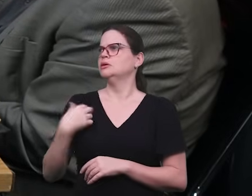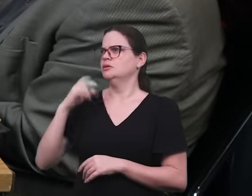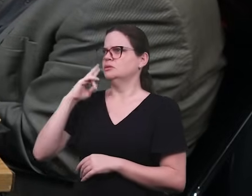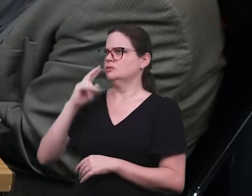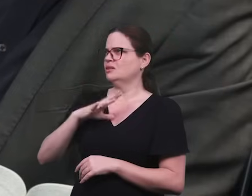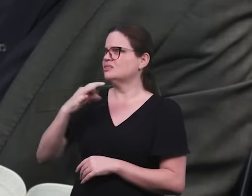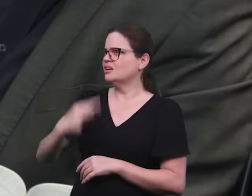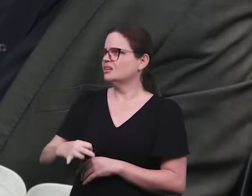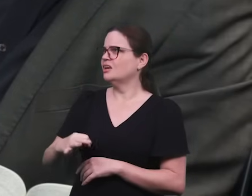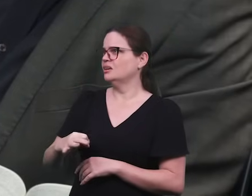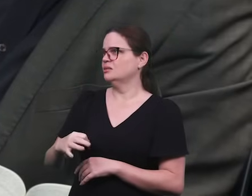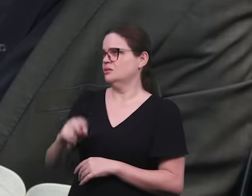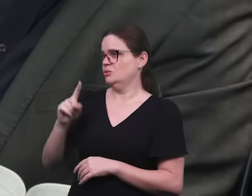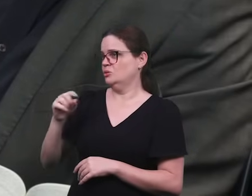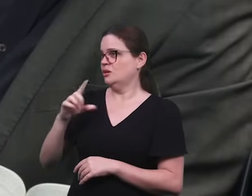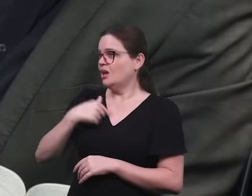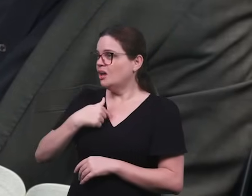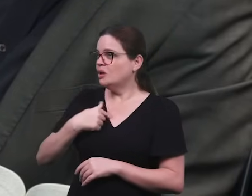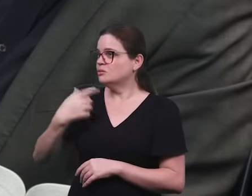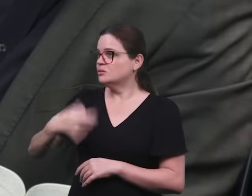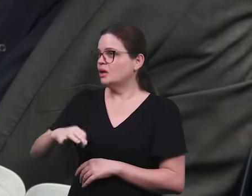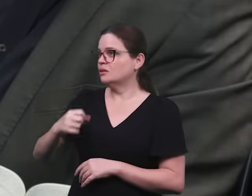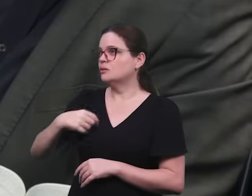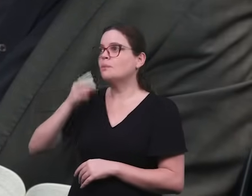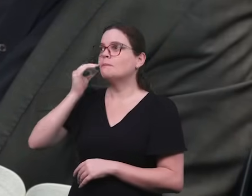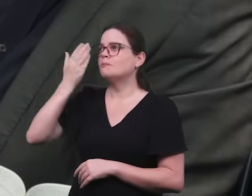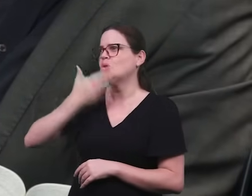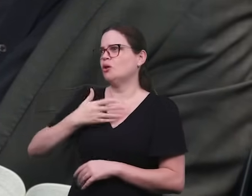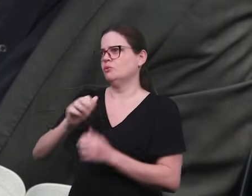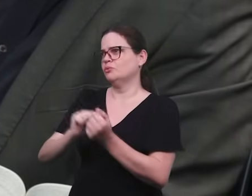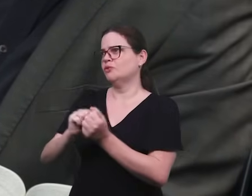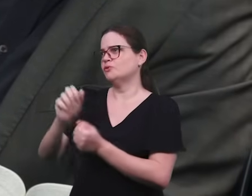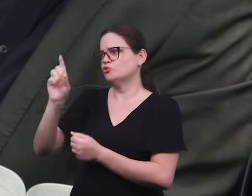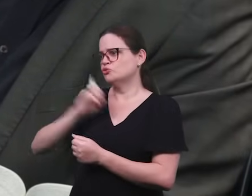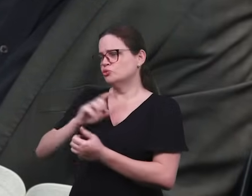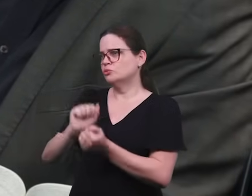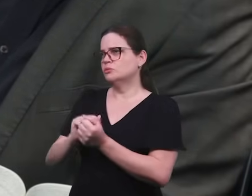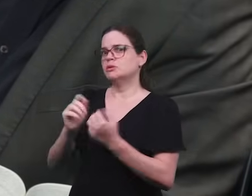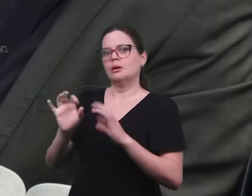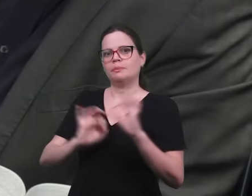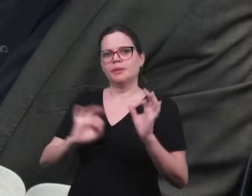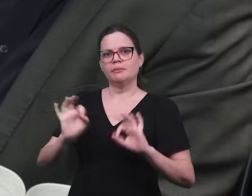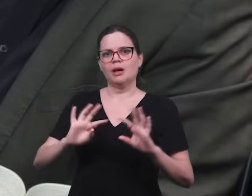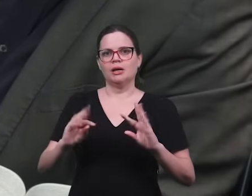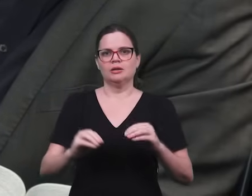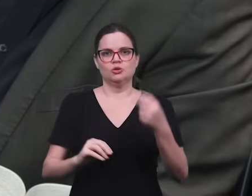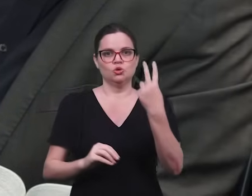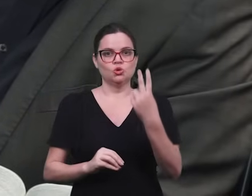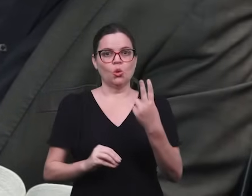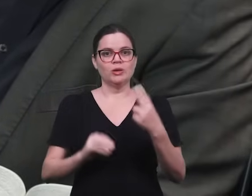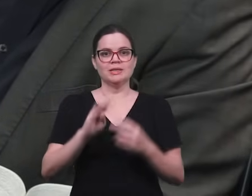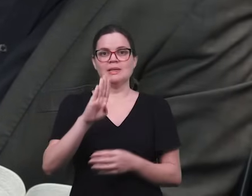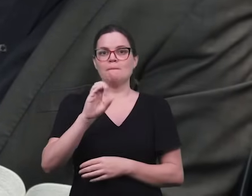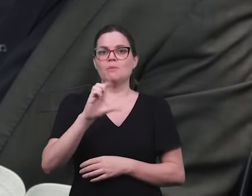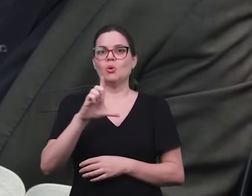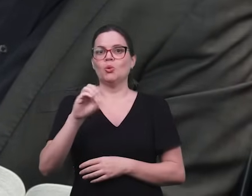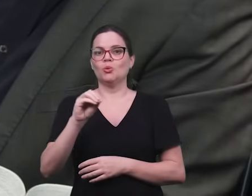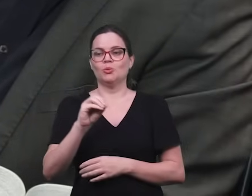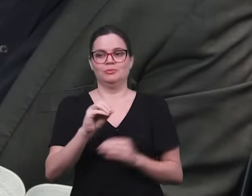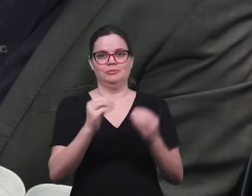achado graça, dá-me um sinal, algo que não se aparte de mim, tal. E ele prepara 2 bolos.